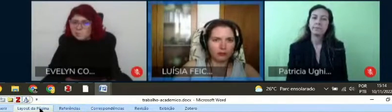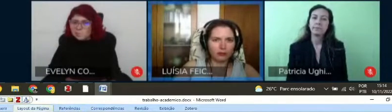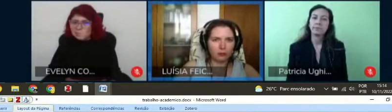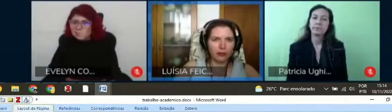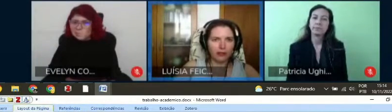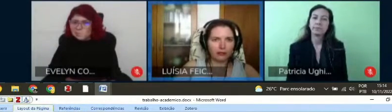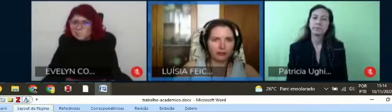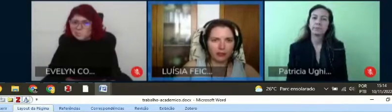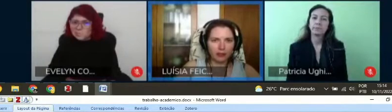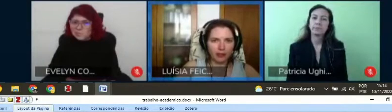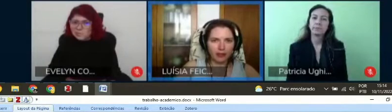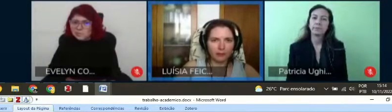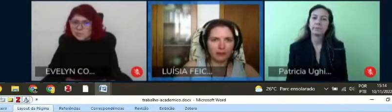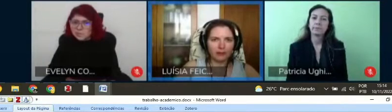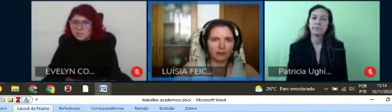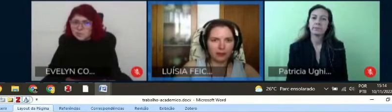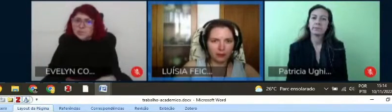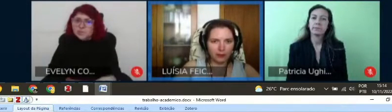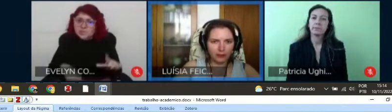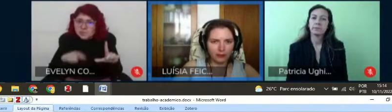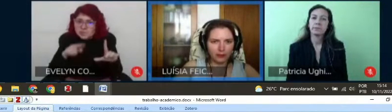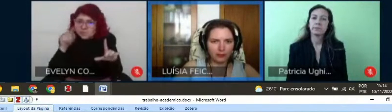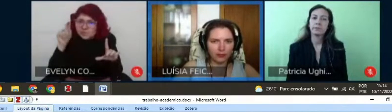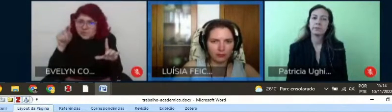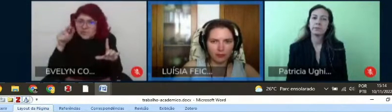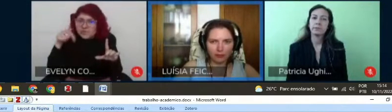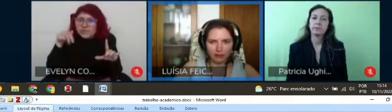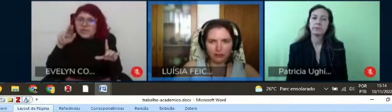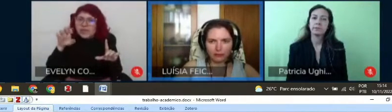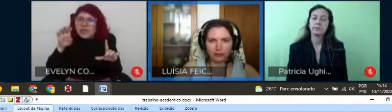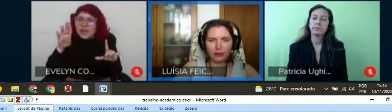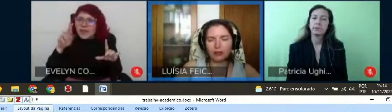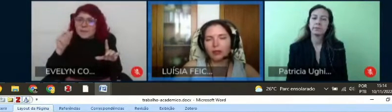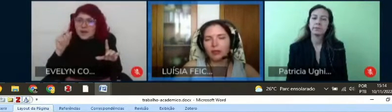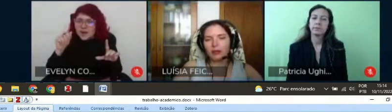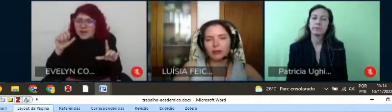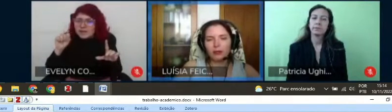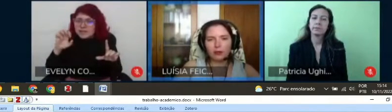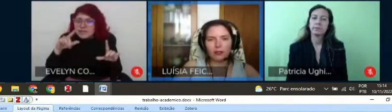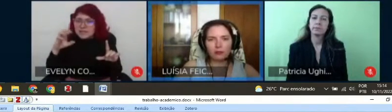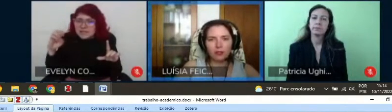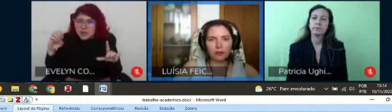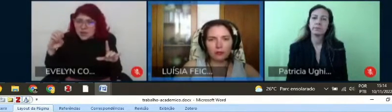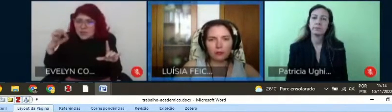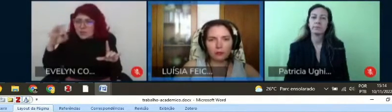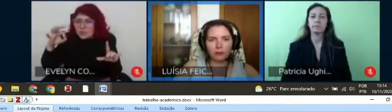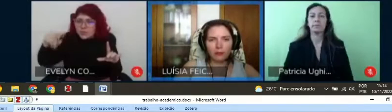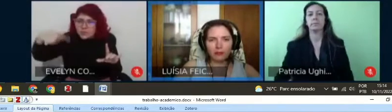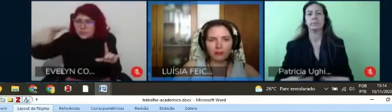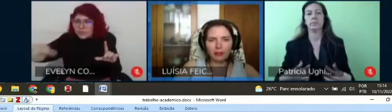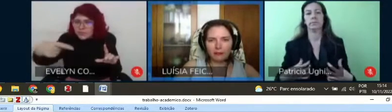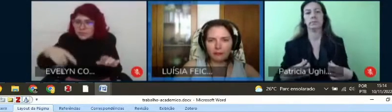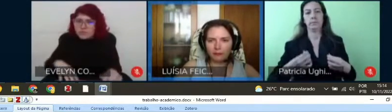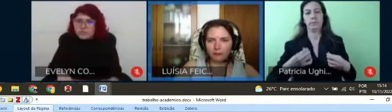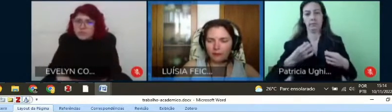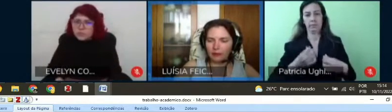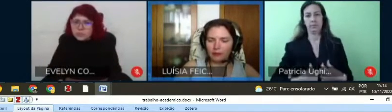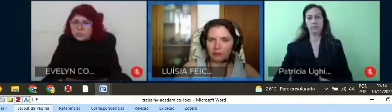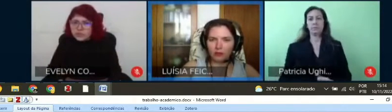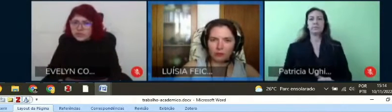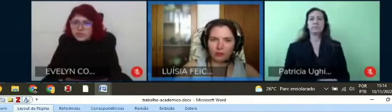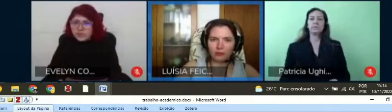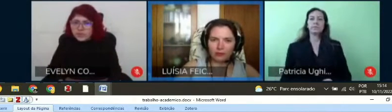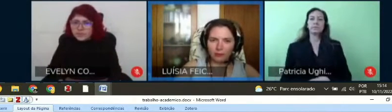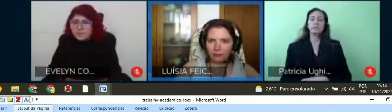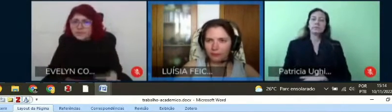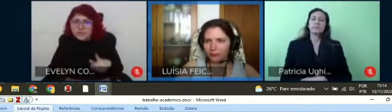é o layout de página, quebra de seção, próxima página. Então, aqui eu tenho o apêndice A e